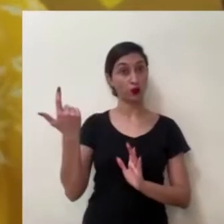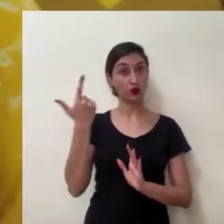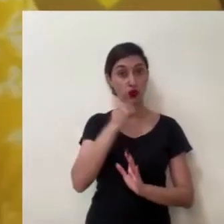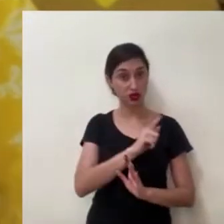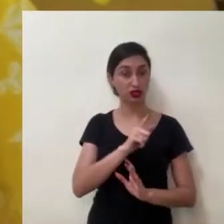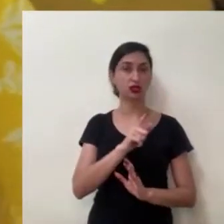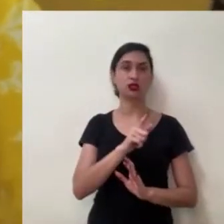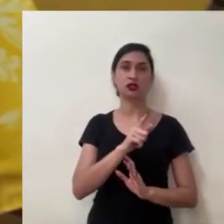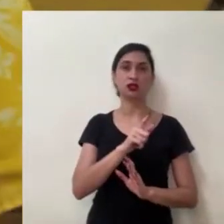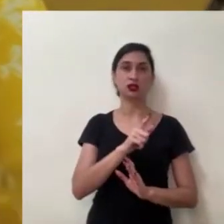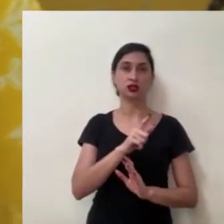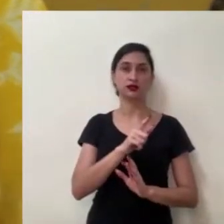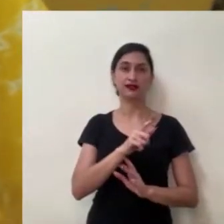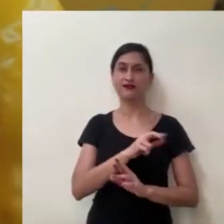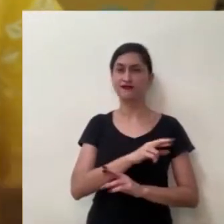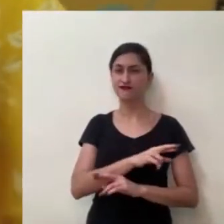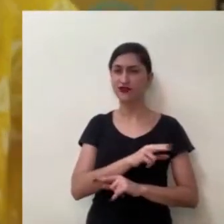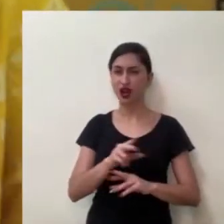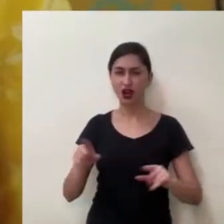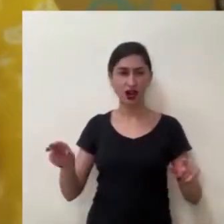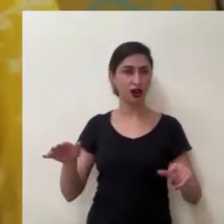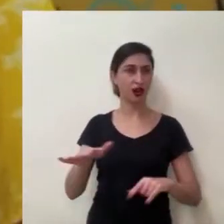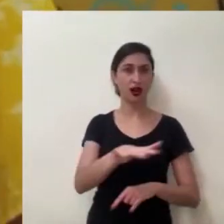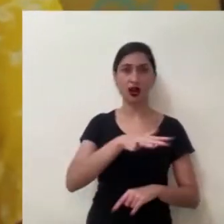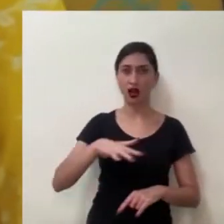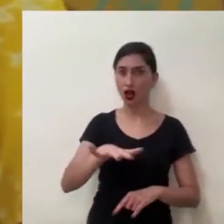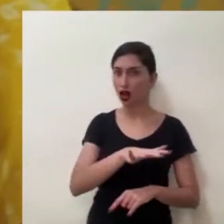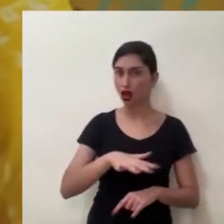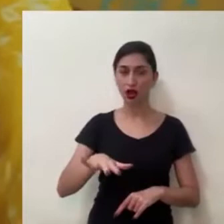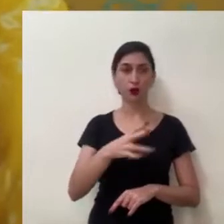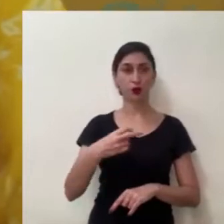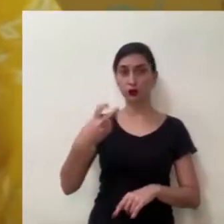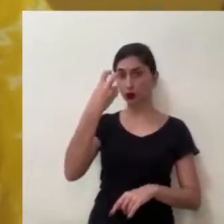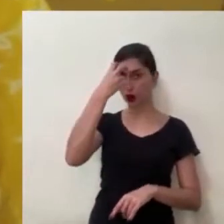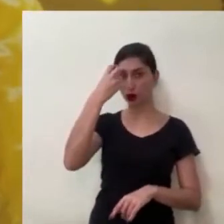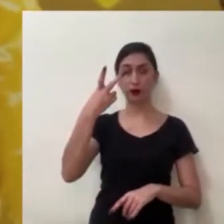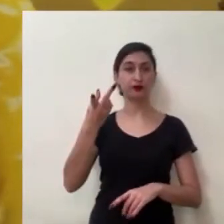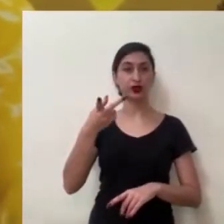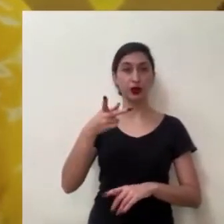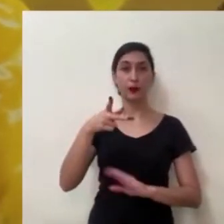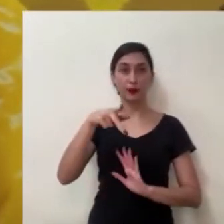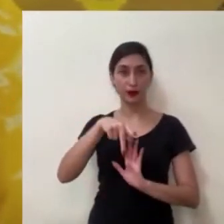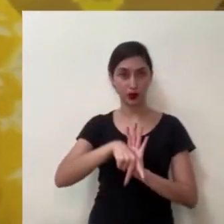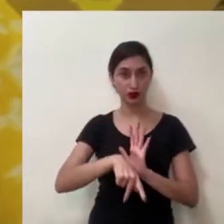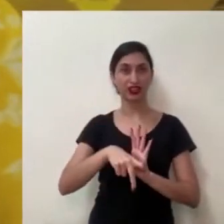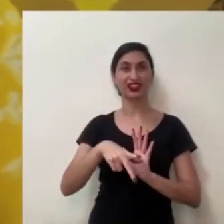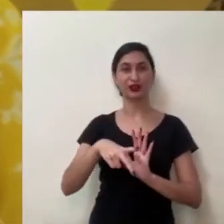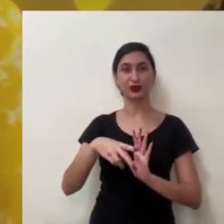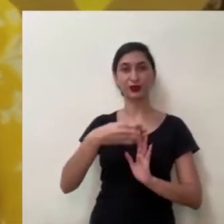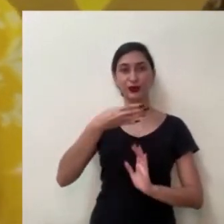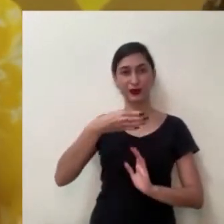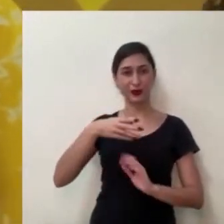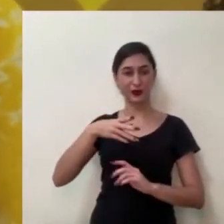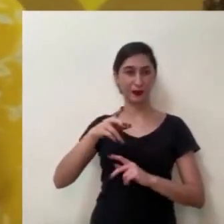muita, muita, muita área cultural e artística, assim, que era o projeto Menino no Parque, aqui no Parque das Mangabeiras, assim,